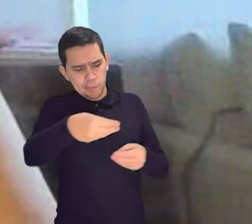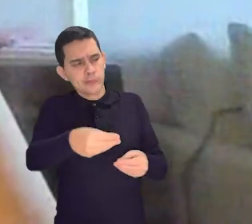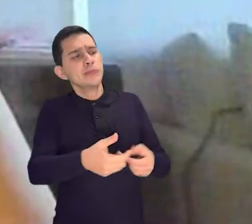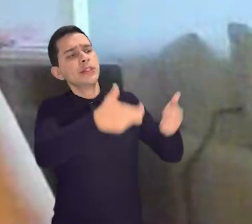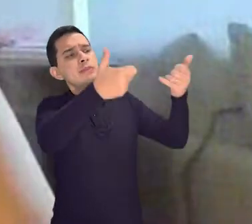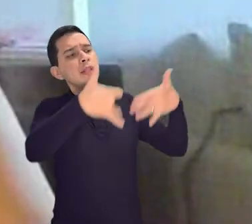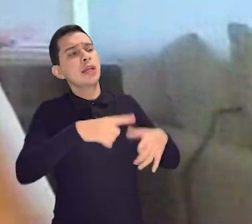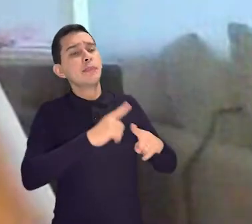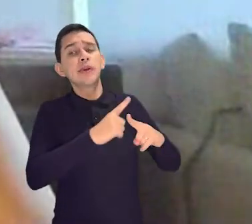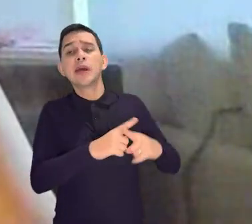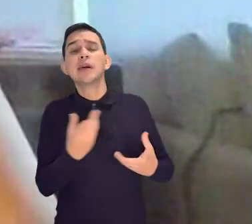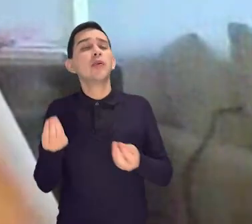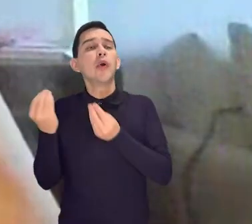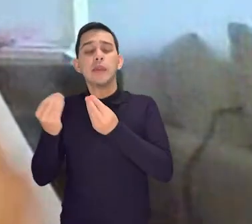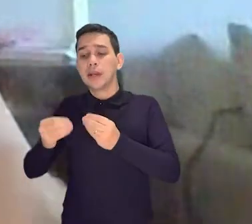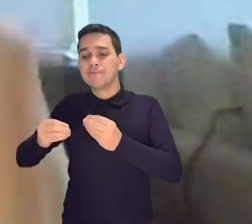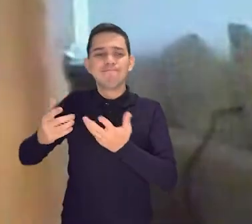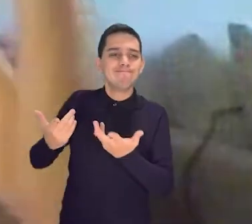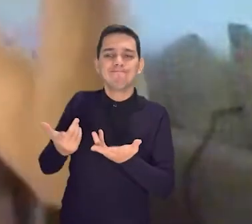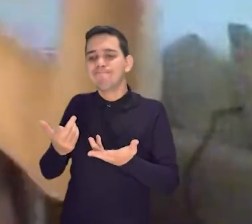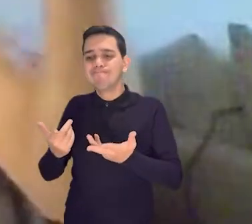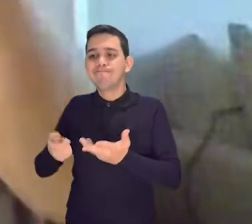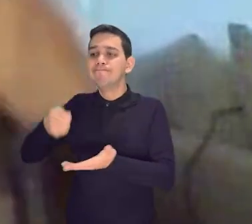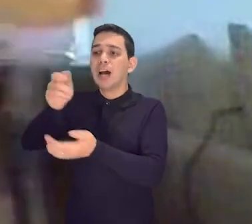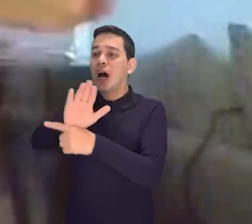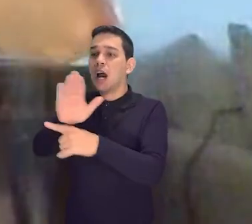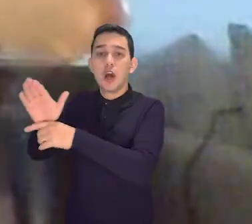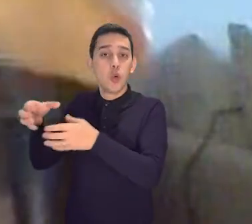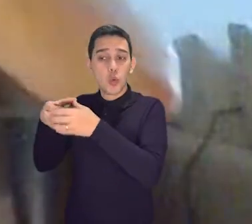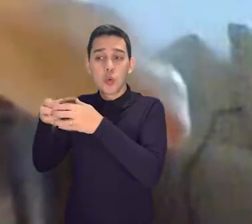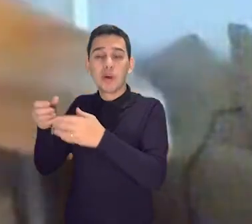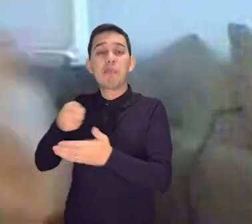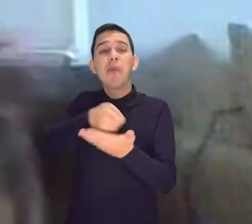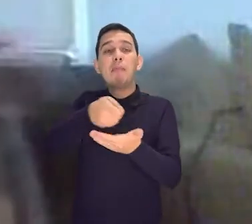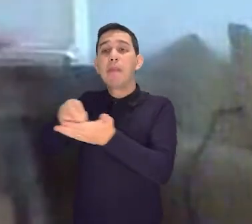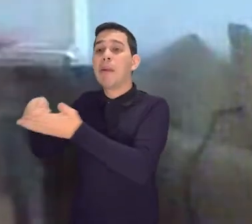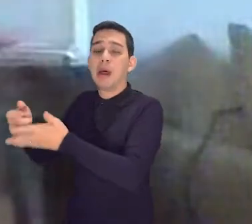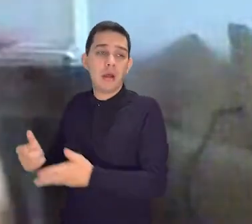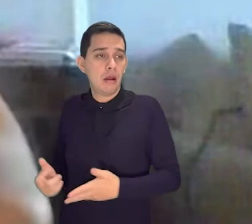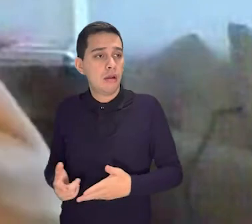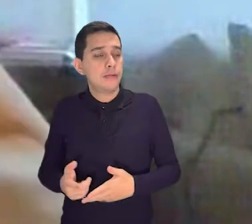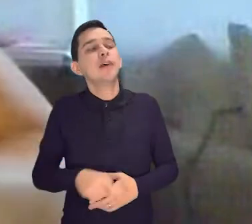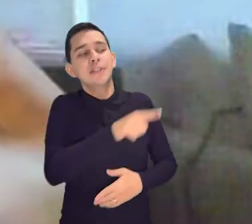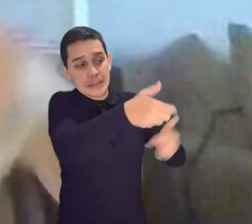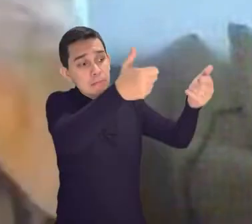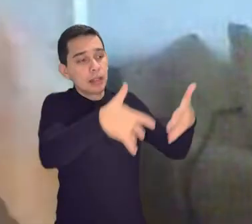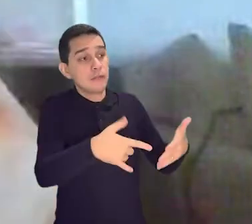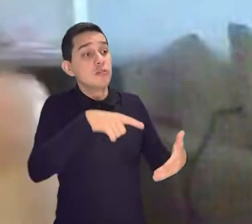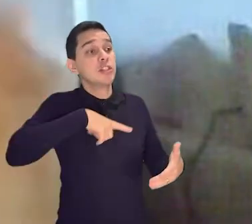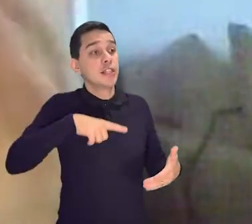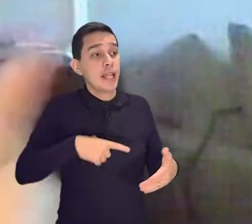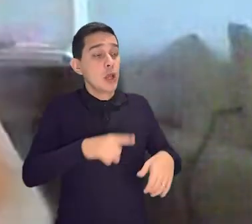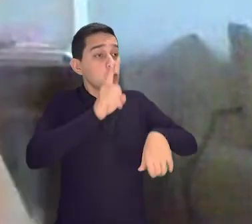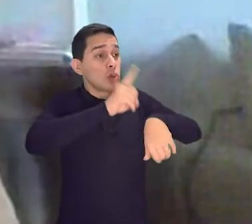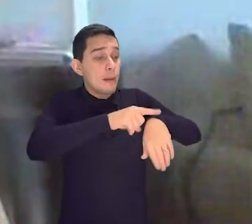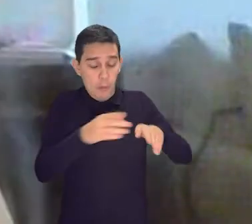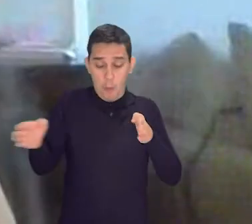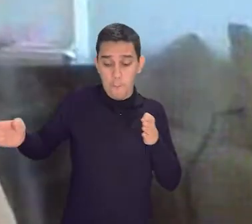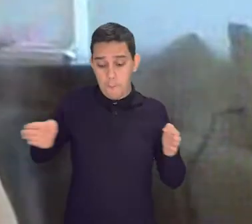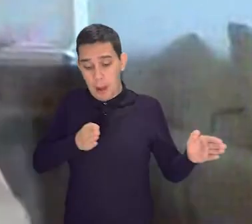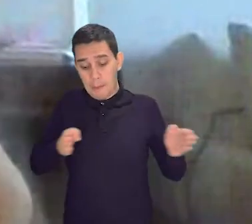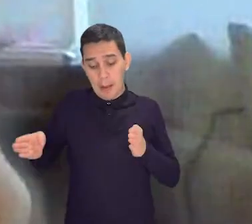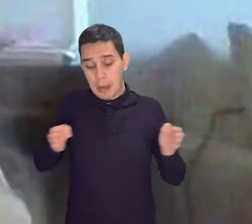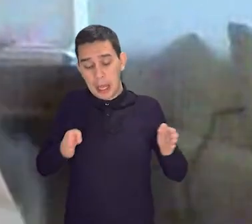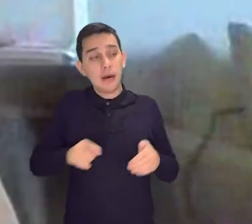se manifestar e ele está usando o prazo processual